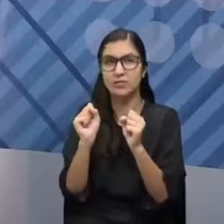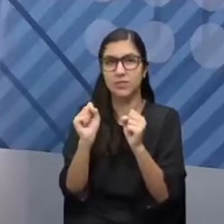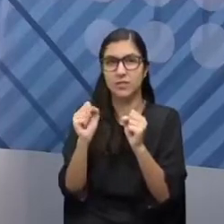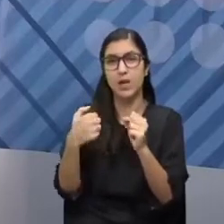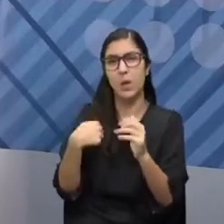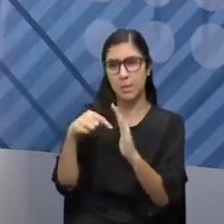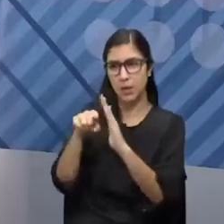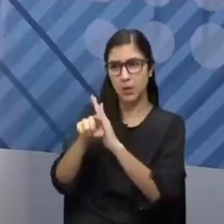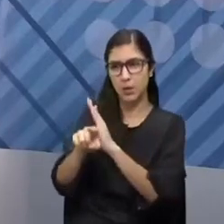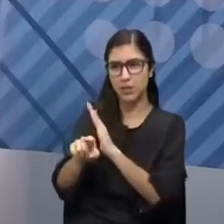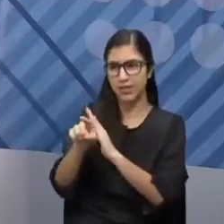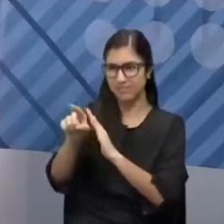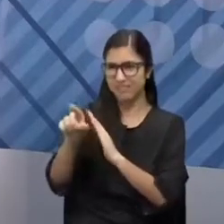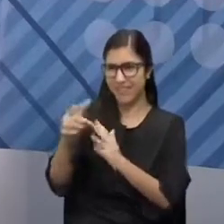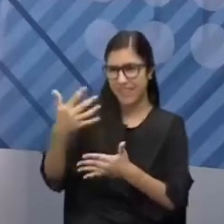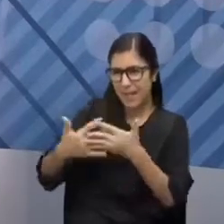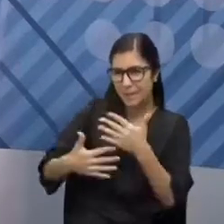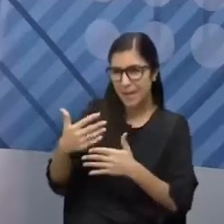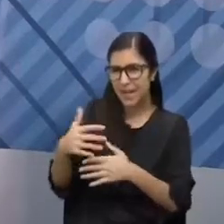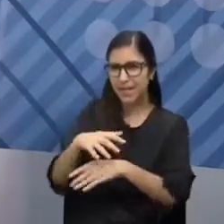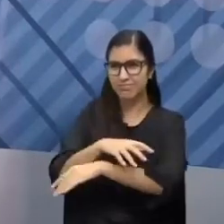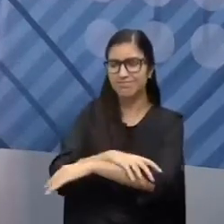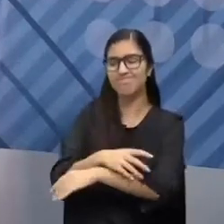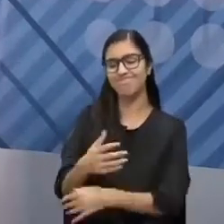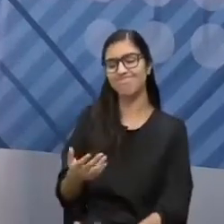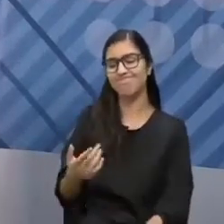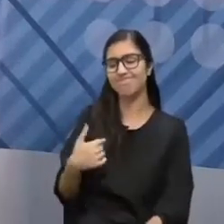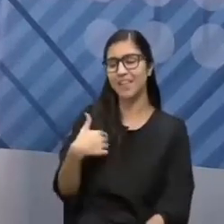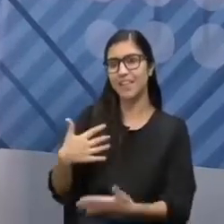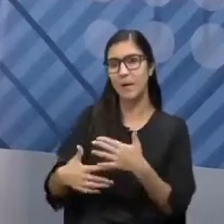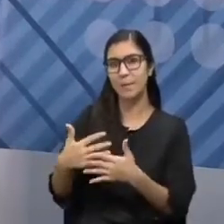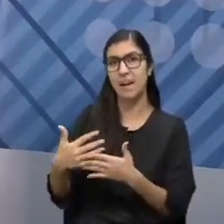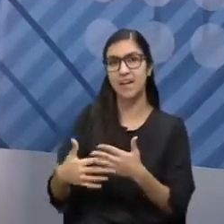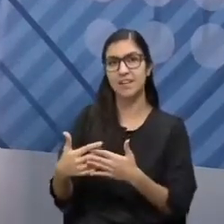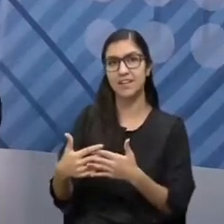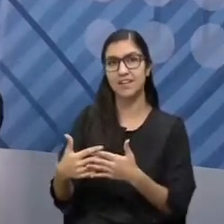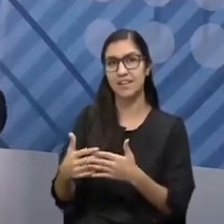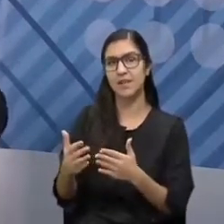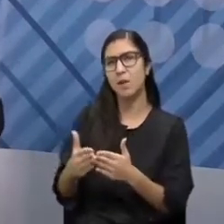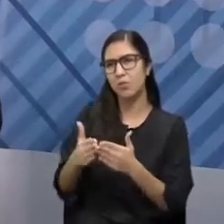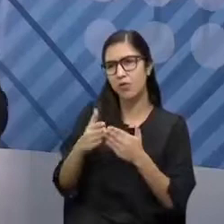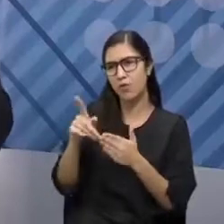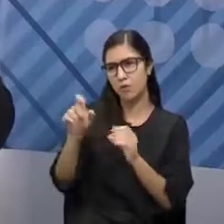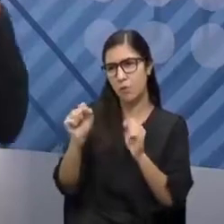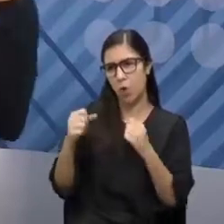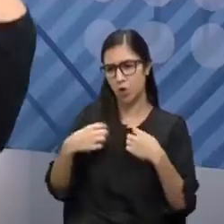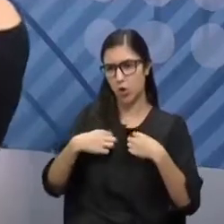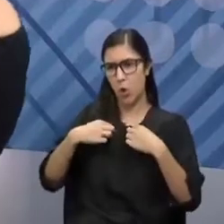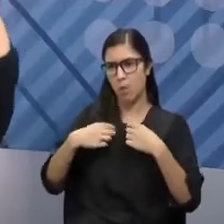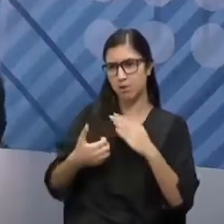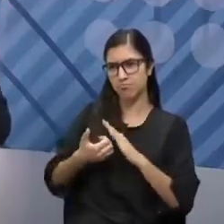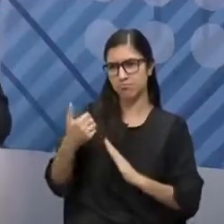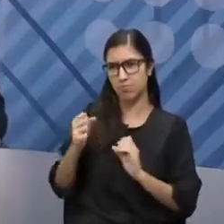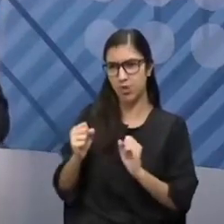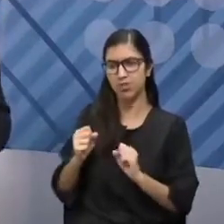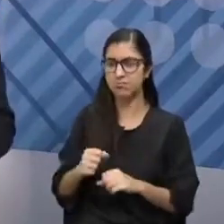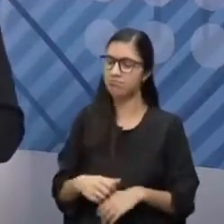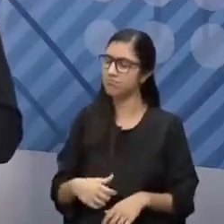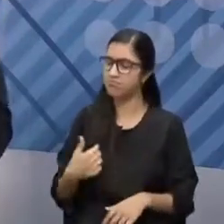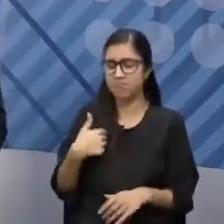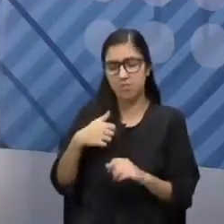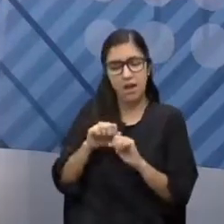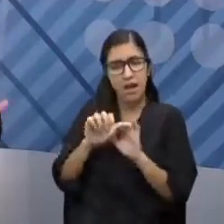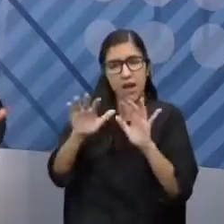E eu perguntei se estava atrapalhando. Ele falou que sim. E ele falou assim, por favor, você pode tirar? Eu falei,